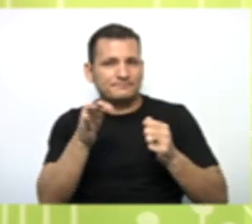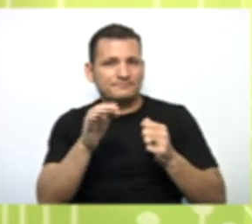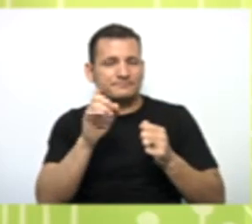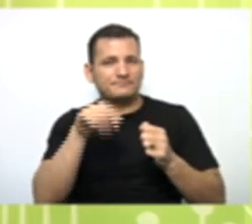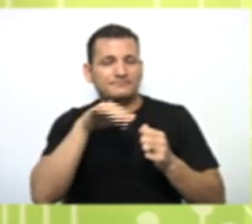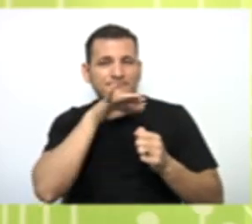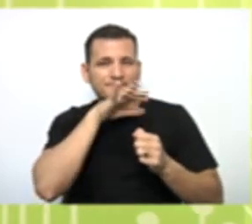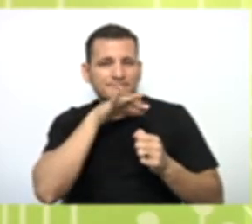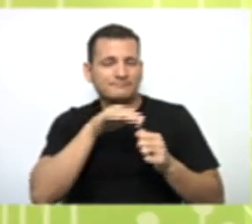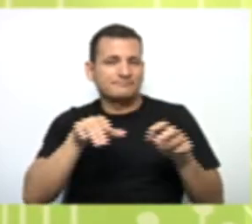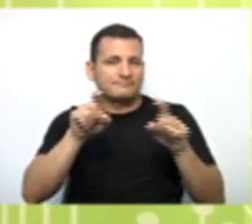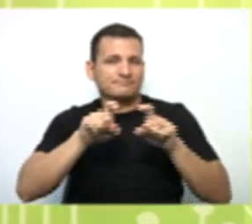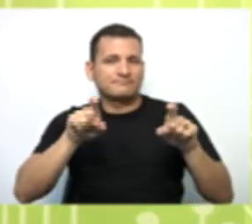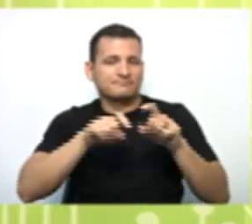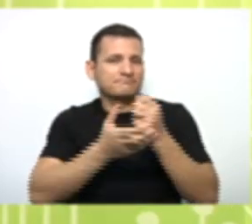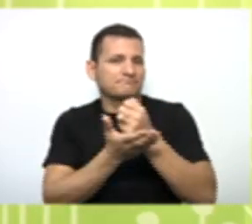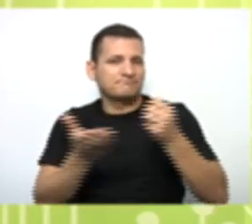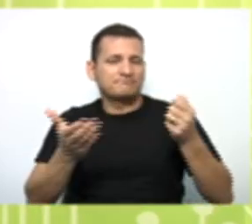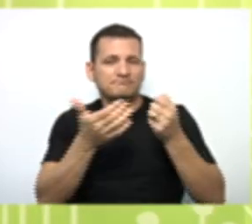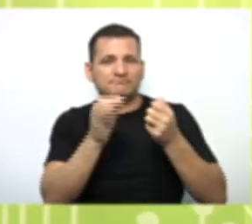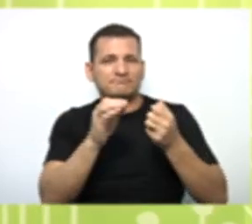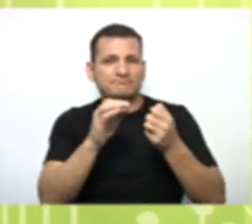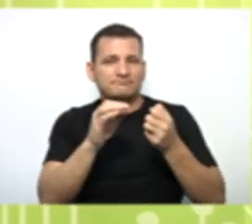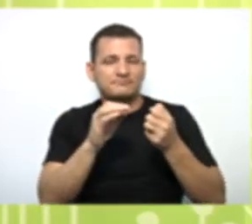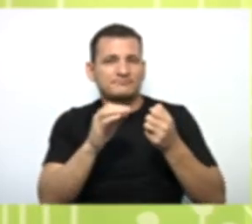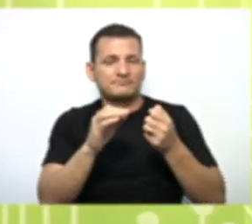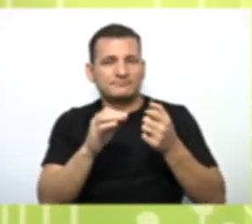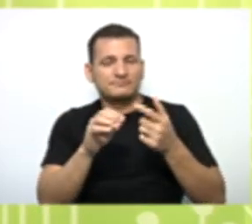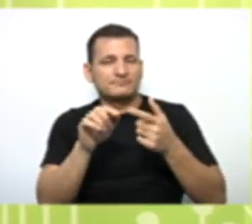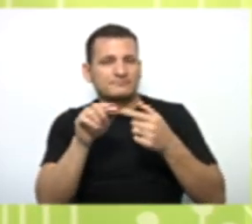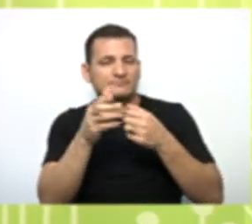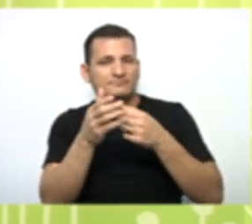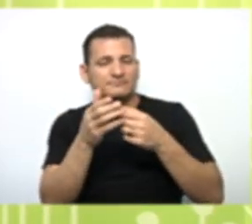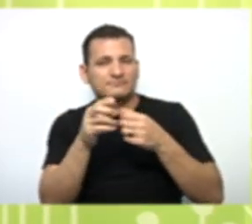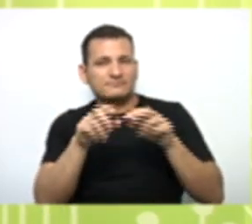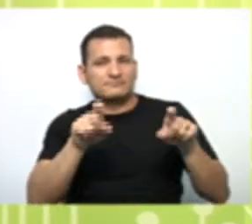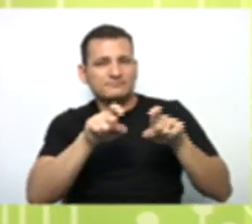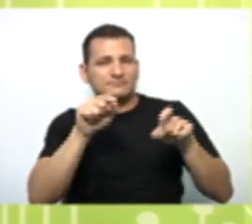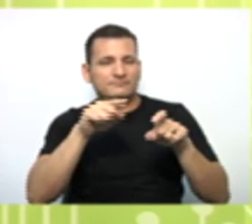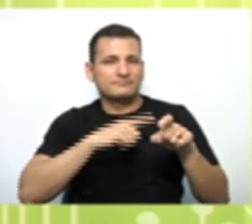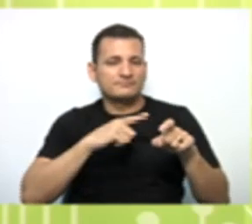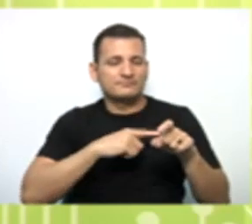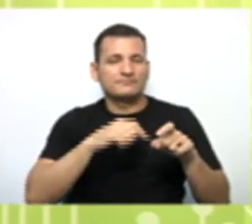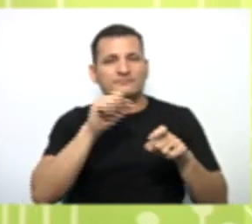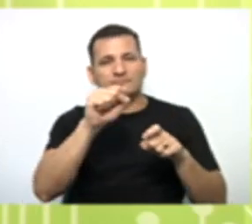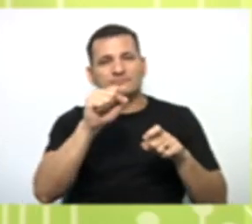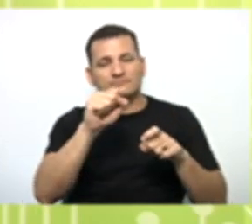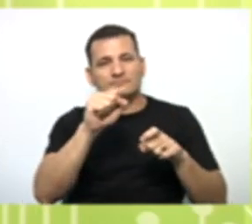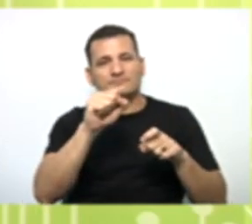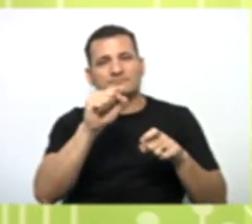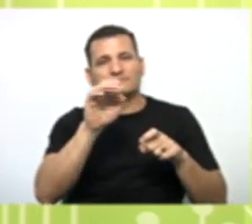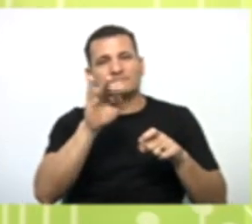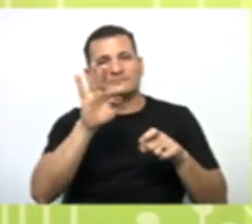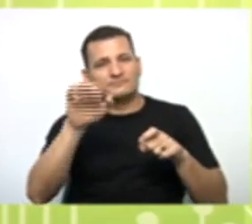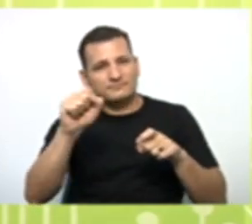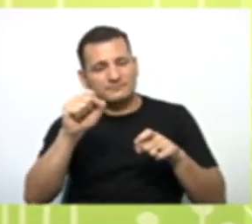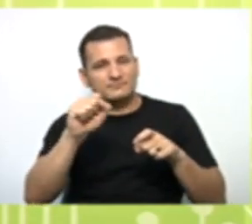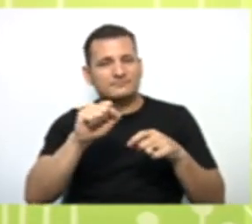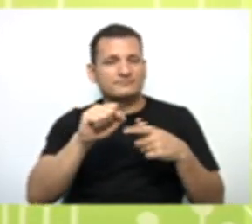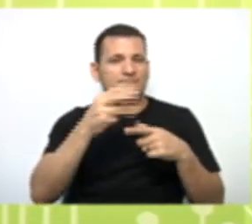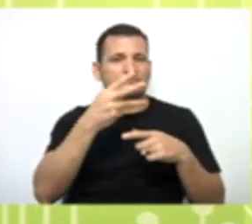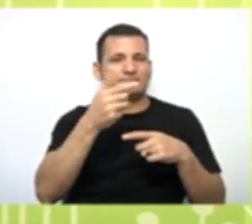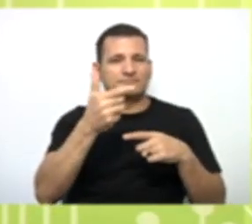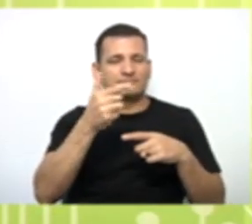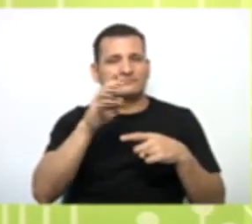computador trabalhar com base 10, para falar a verdade. Né? Tanto que o computador trabalha 1 bit, 8 bits, 16 bits,